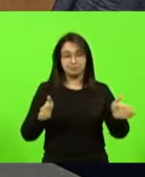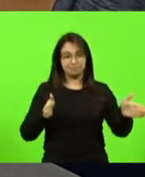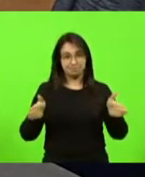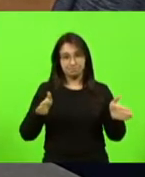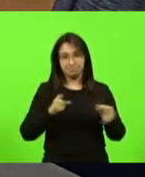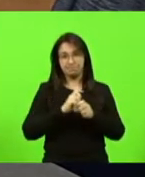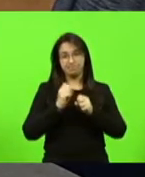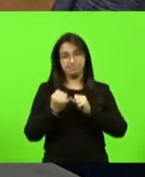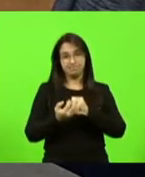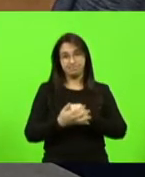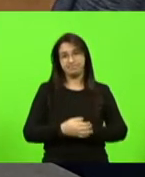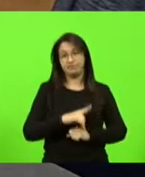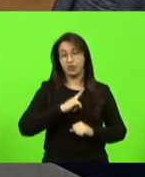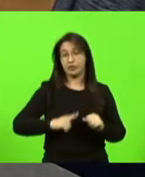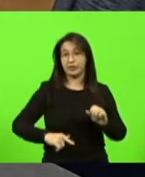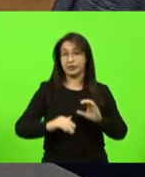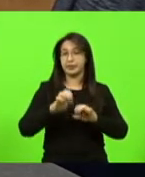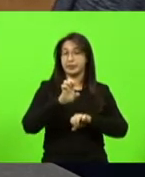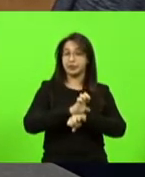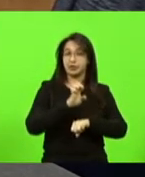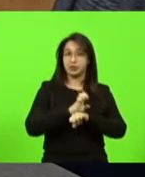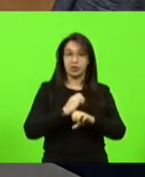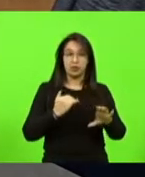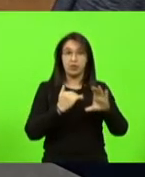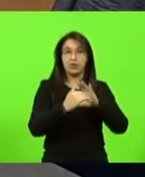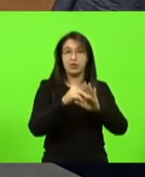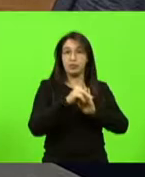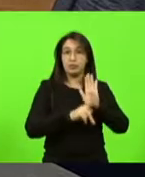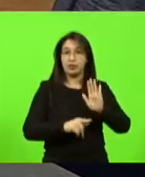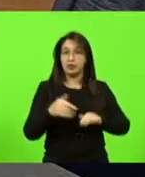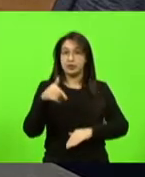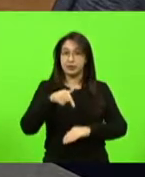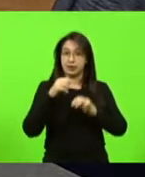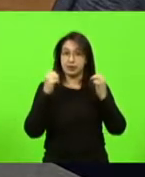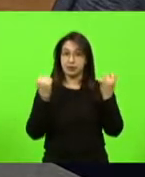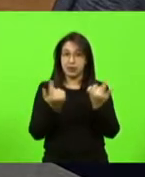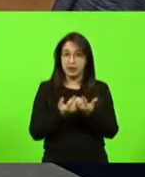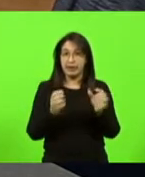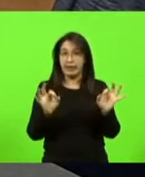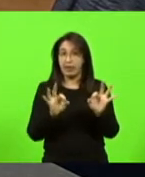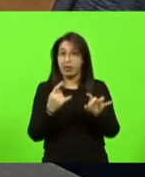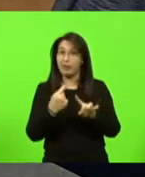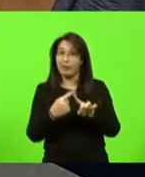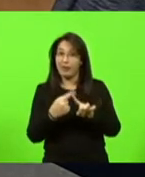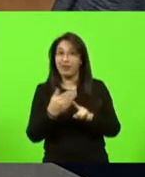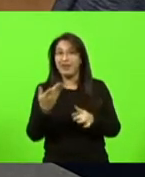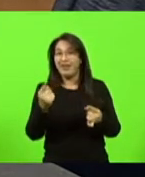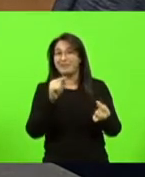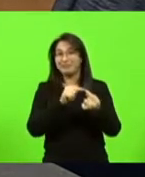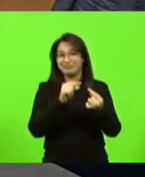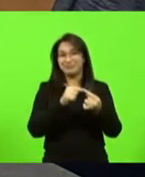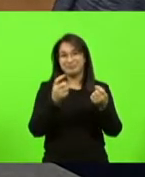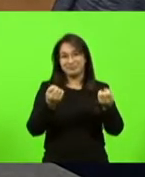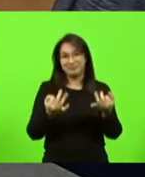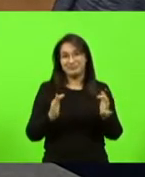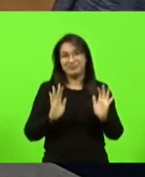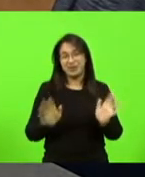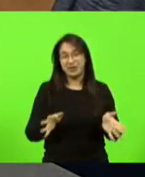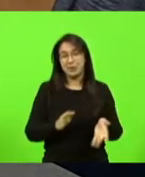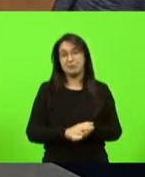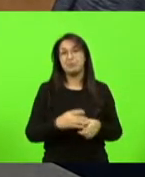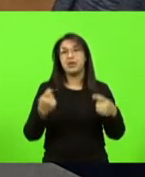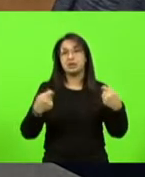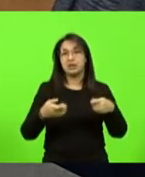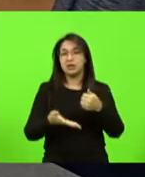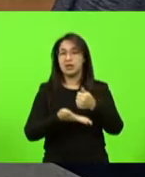um projeto para cá mais amplos com relação a isso. Também tem que buscar guarida na legislação federal. Então, é um projeto